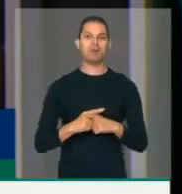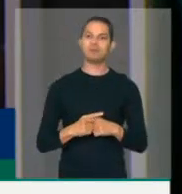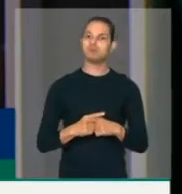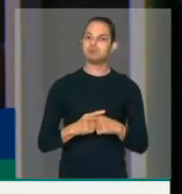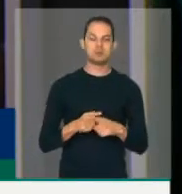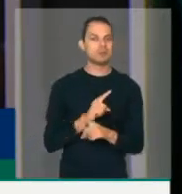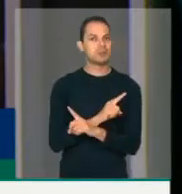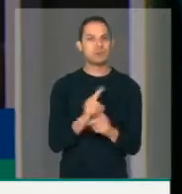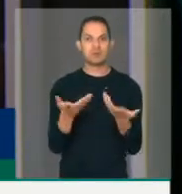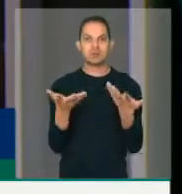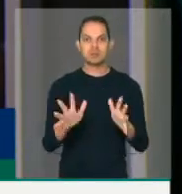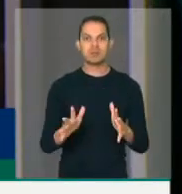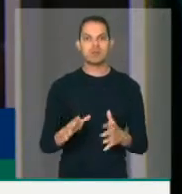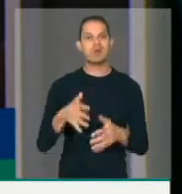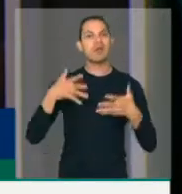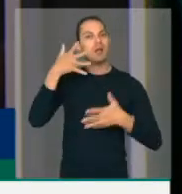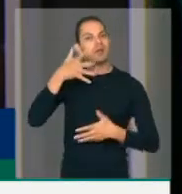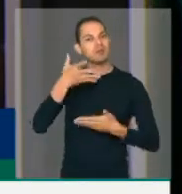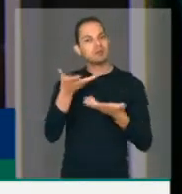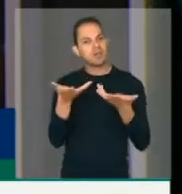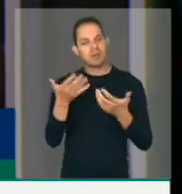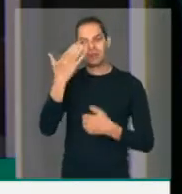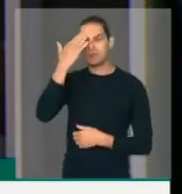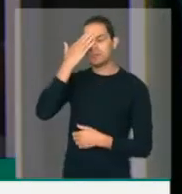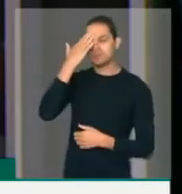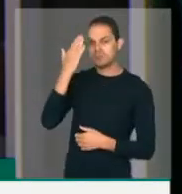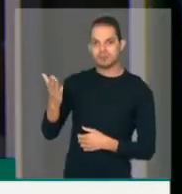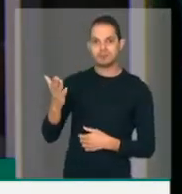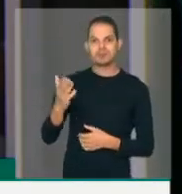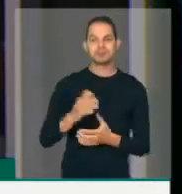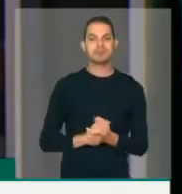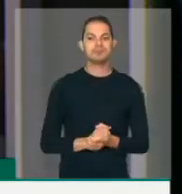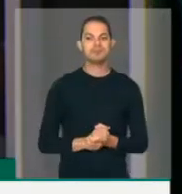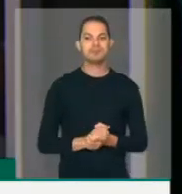federal. Então, era isso que eu queria falar. Muito obrigada, senhora presidente.